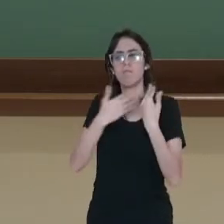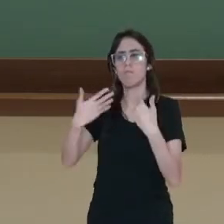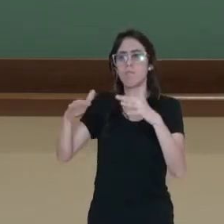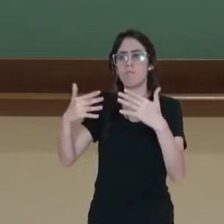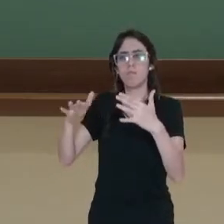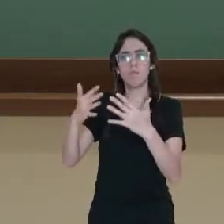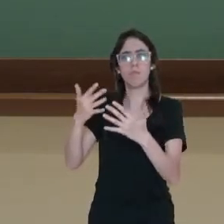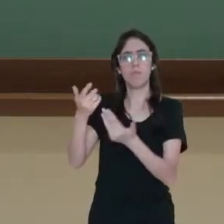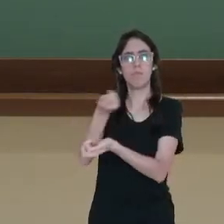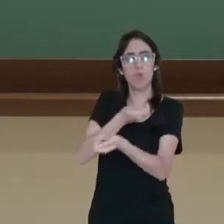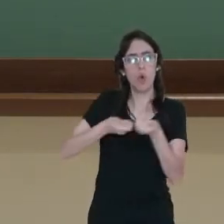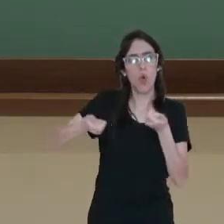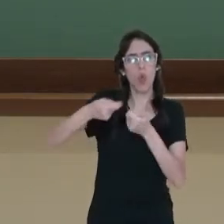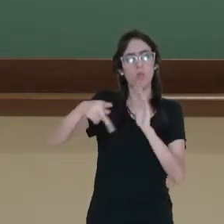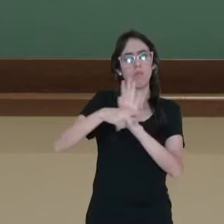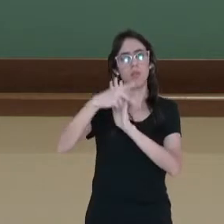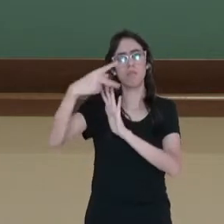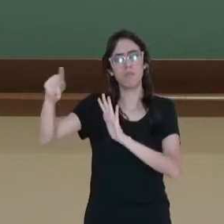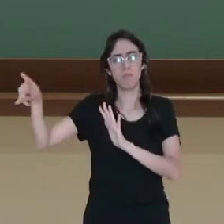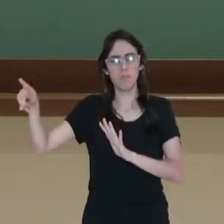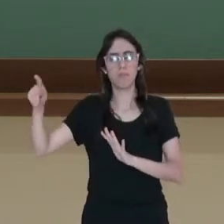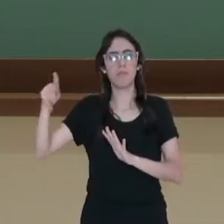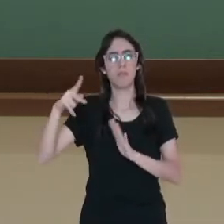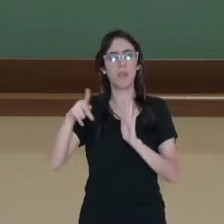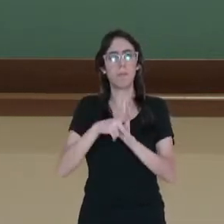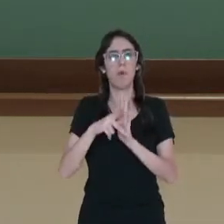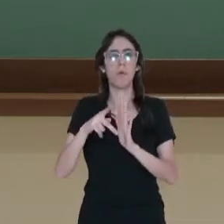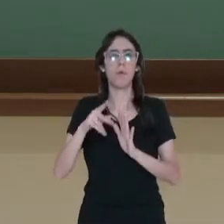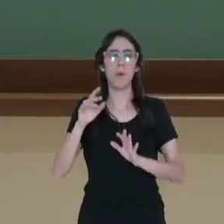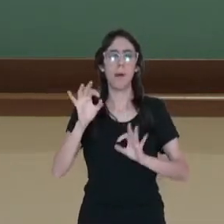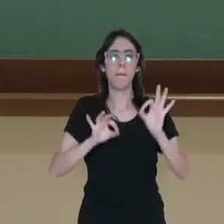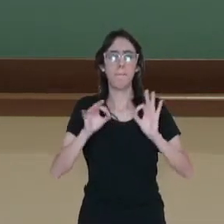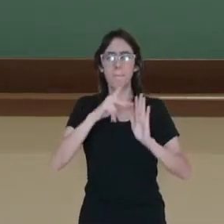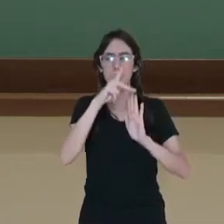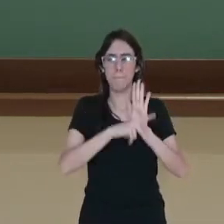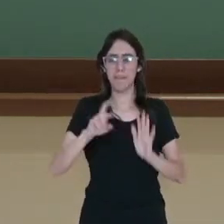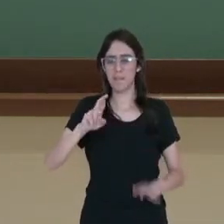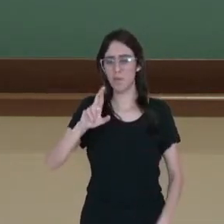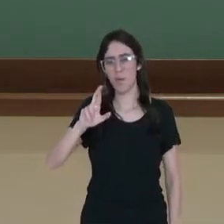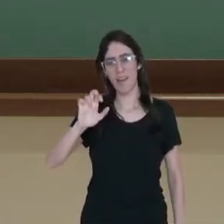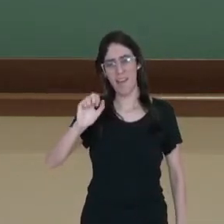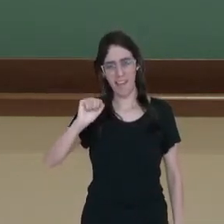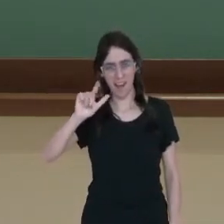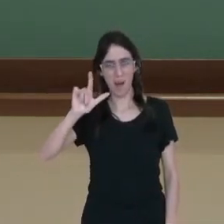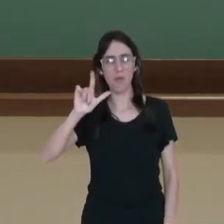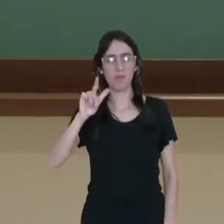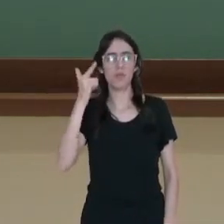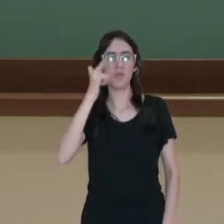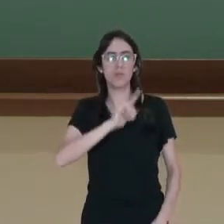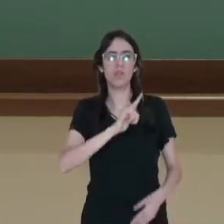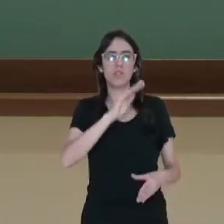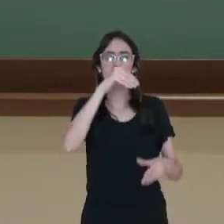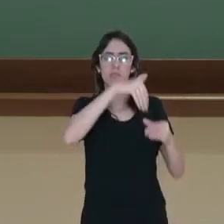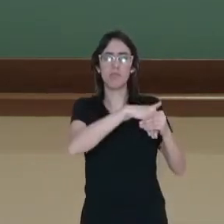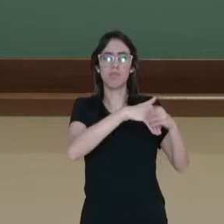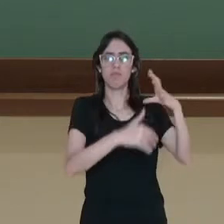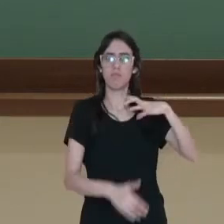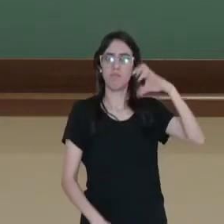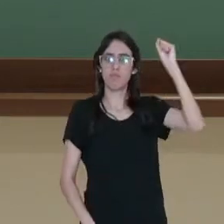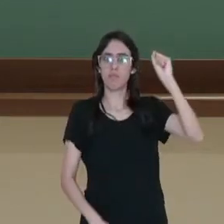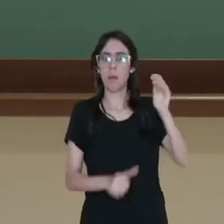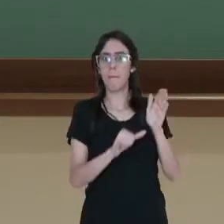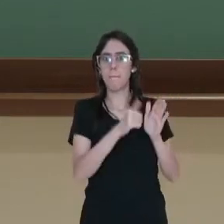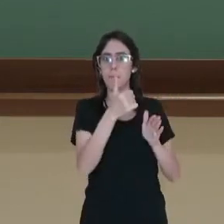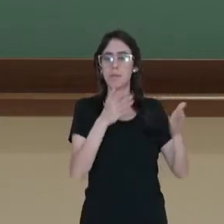estabilidade econômica trazida pelo Plano Real, sucesso do Plano Real que levou à eleição no primeiro mandato de Fernando Henrique